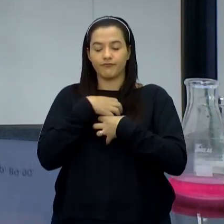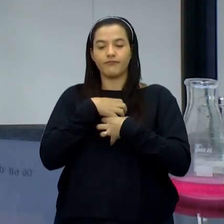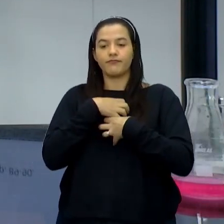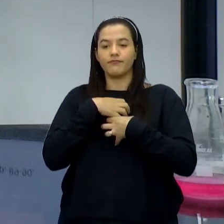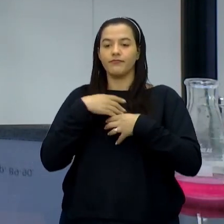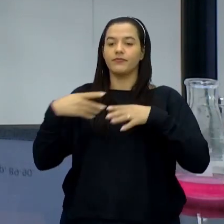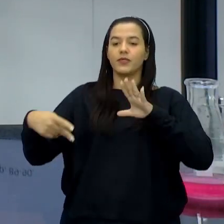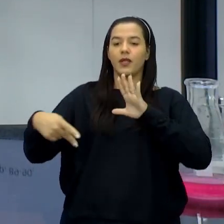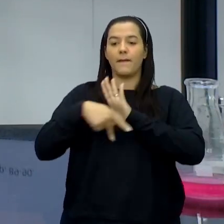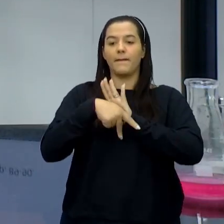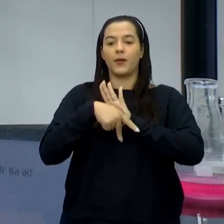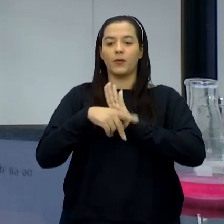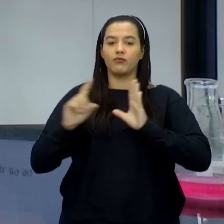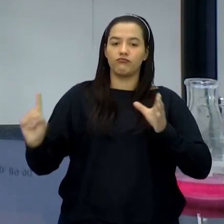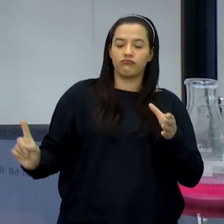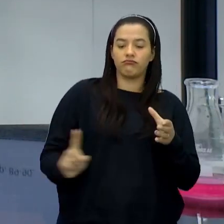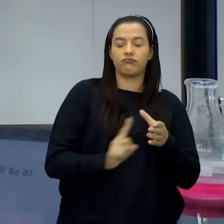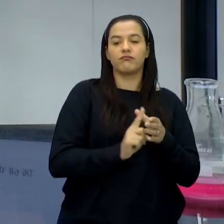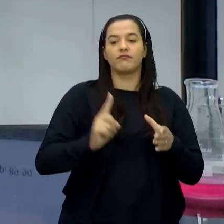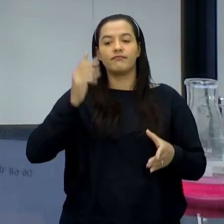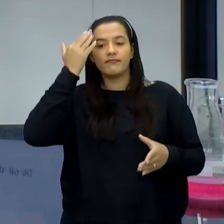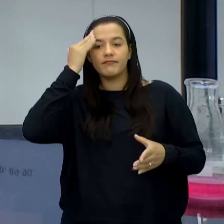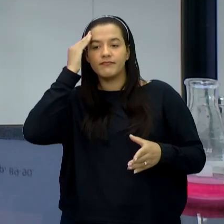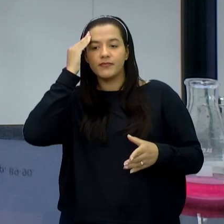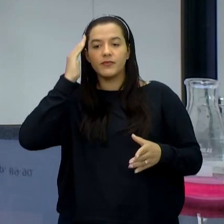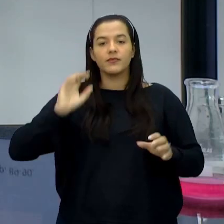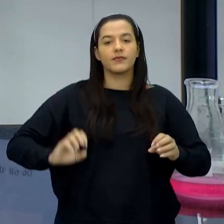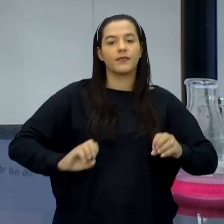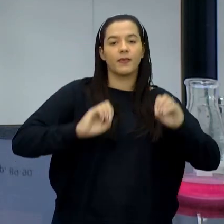pertencente, entendendo de uma forma